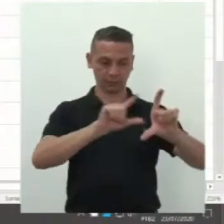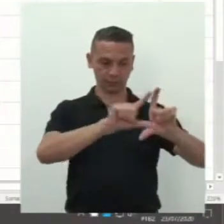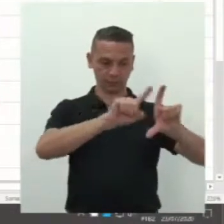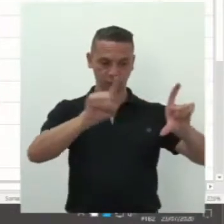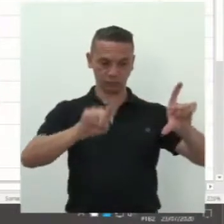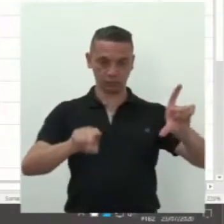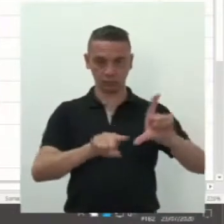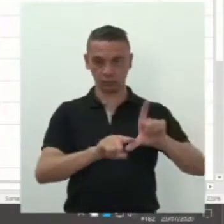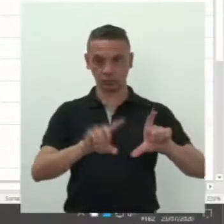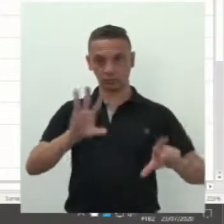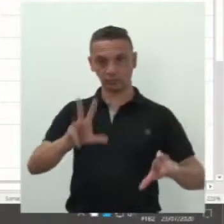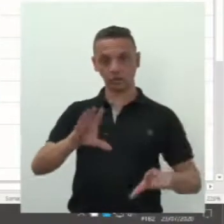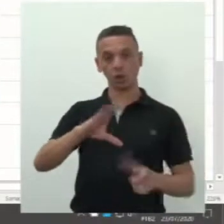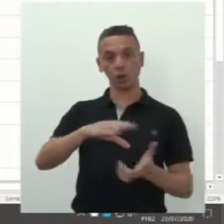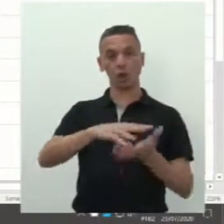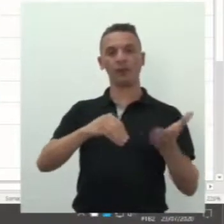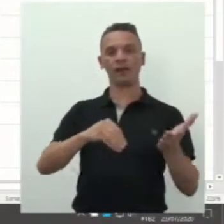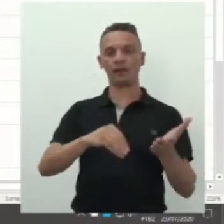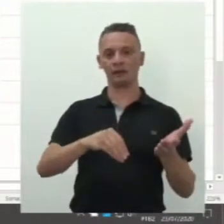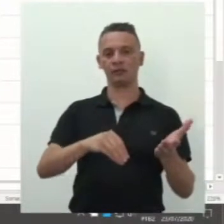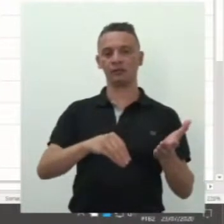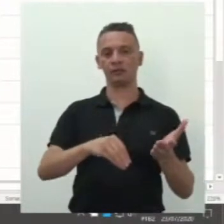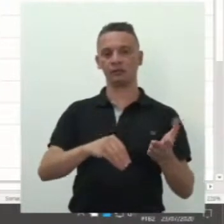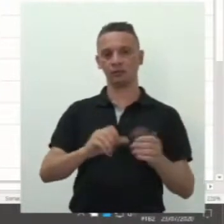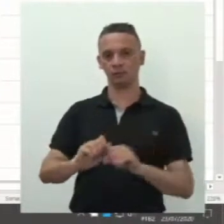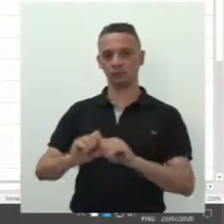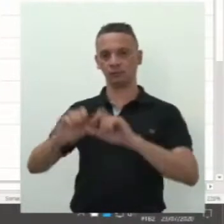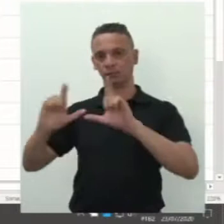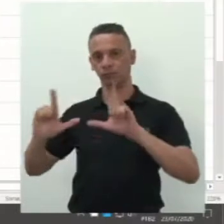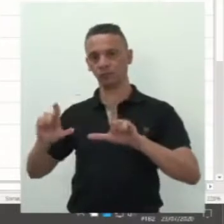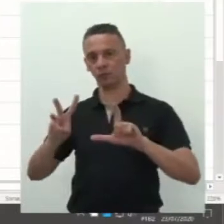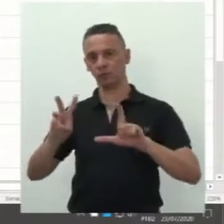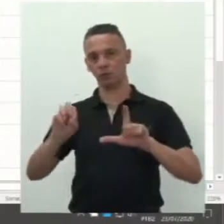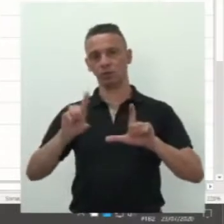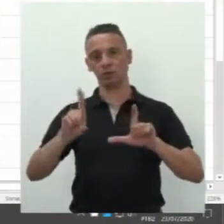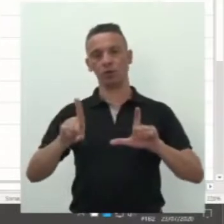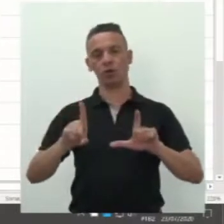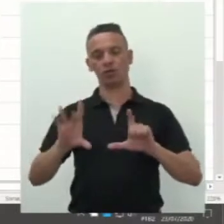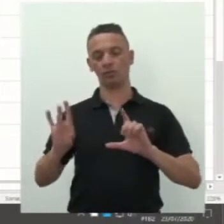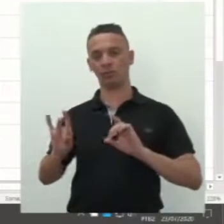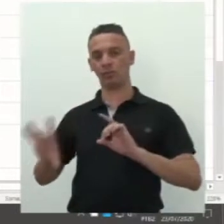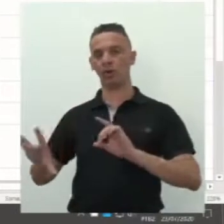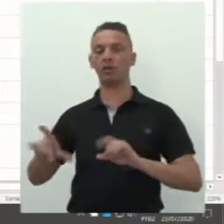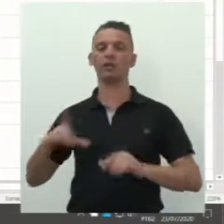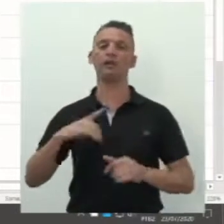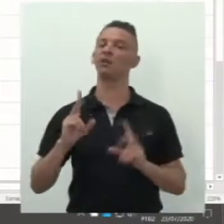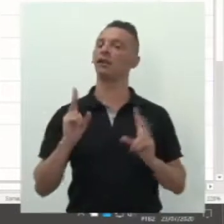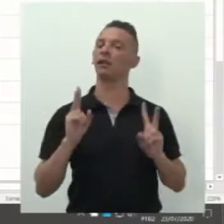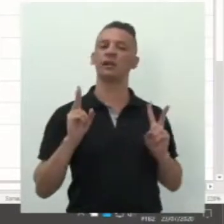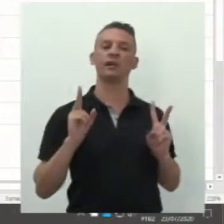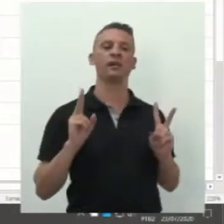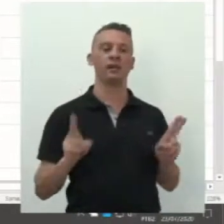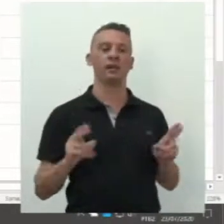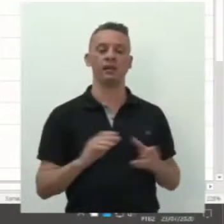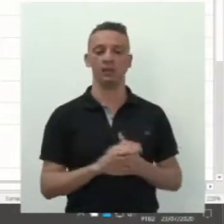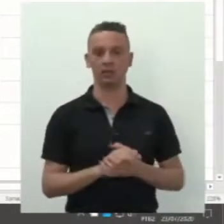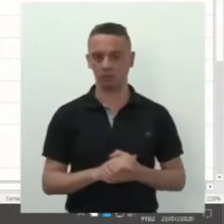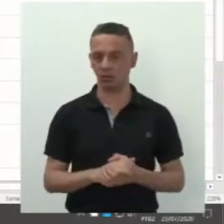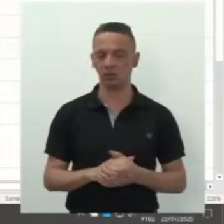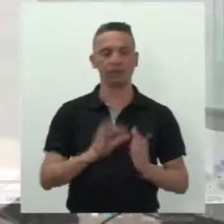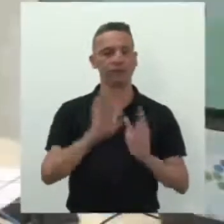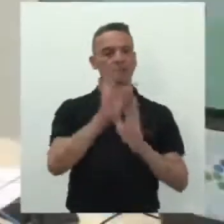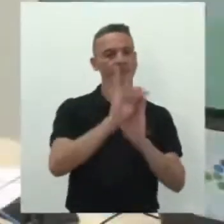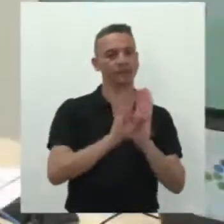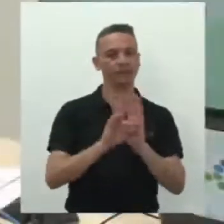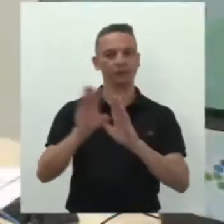botão direito, copiar. Abro o Word, botão direito, colar. Mesma coisa que eu tiver copiando um texto